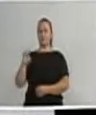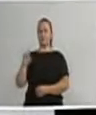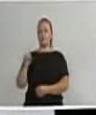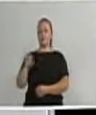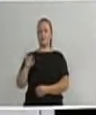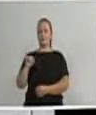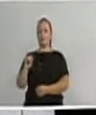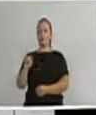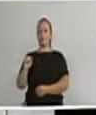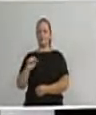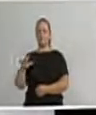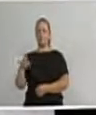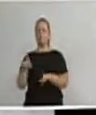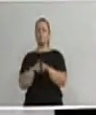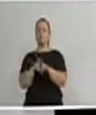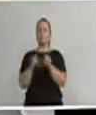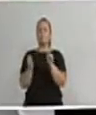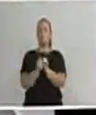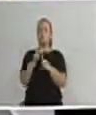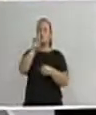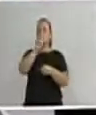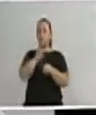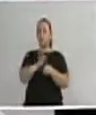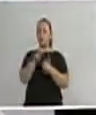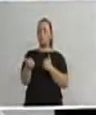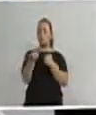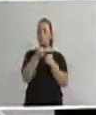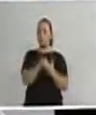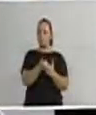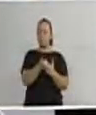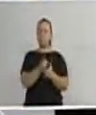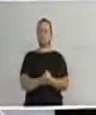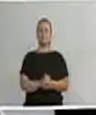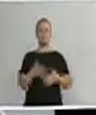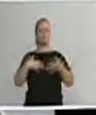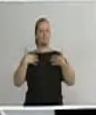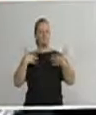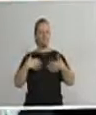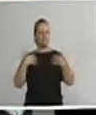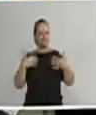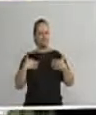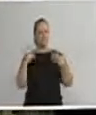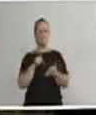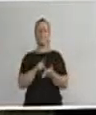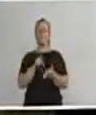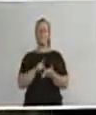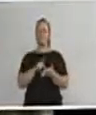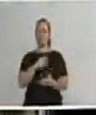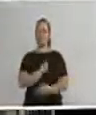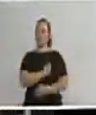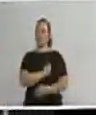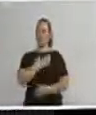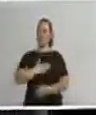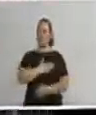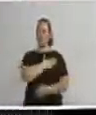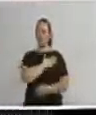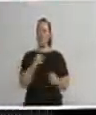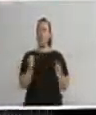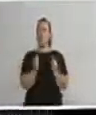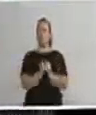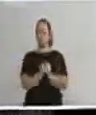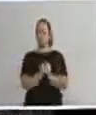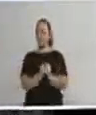diretoria, que tão bem recebeu, e dizer aqui da nossa alegria da presença do prefeito municipal lá esteve também,